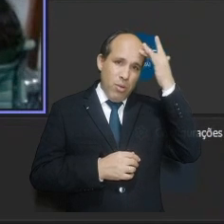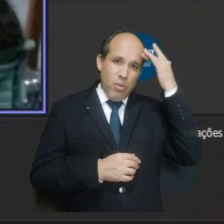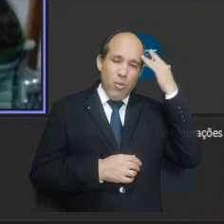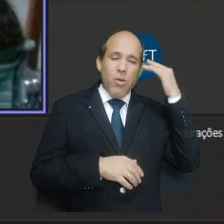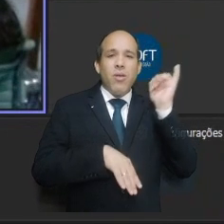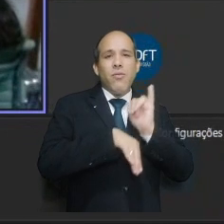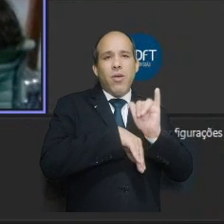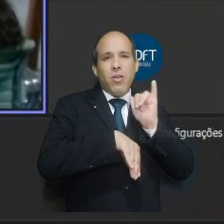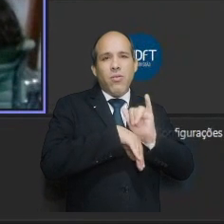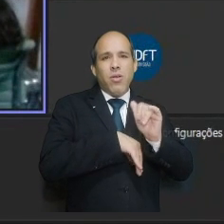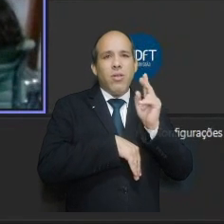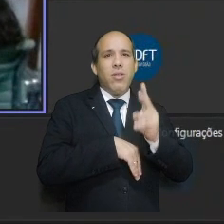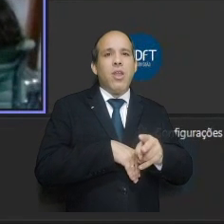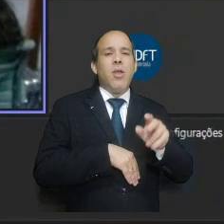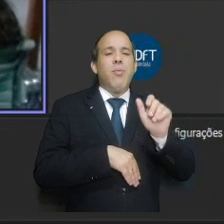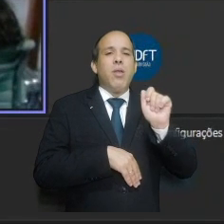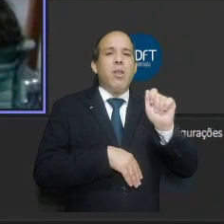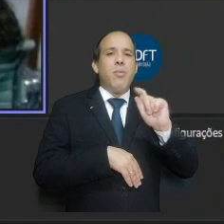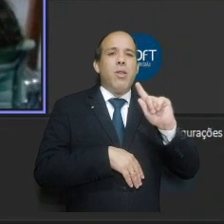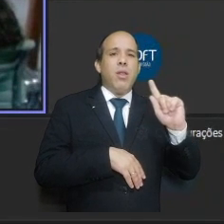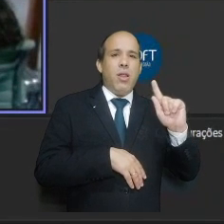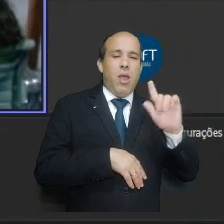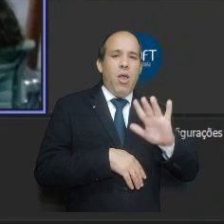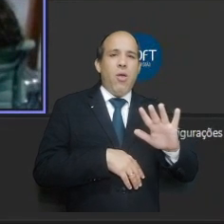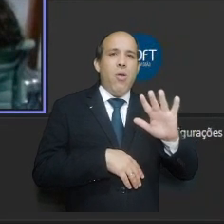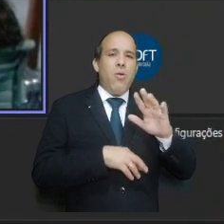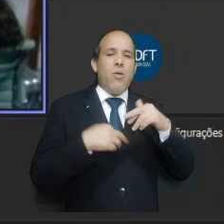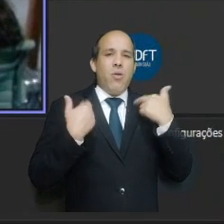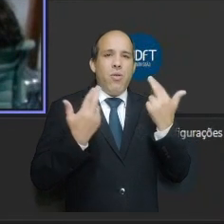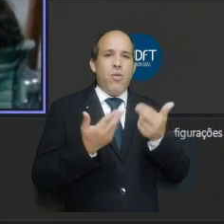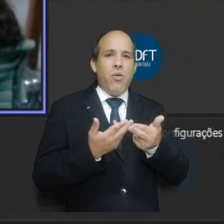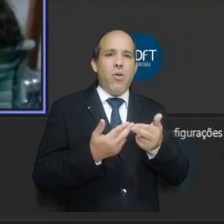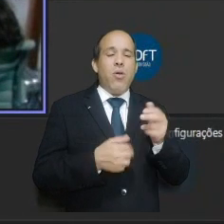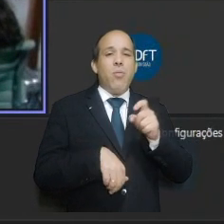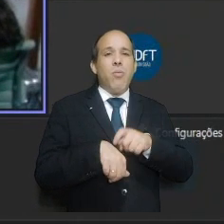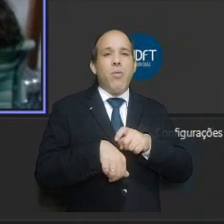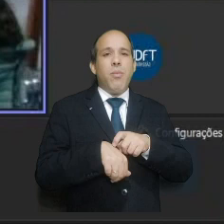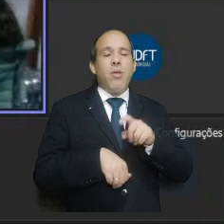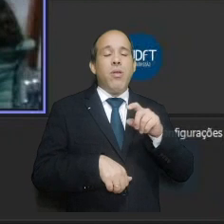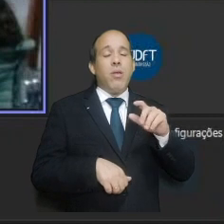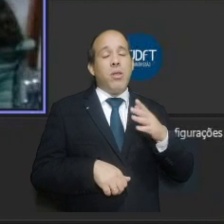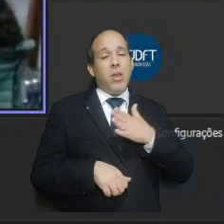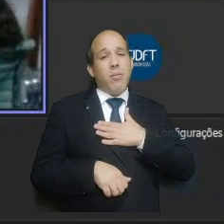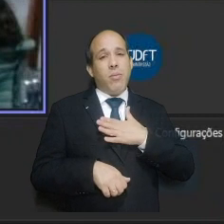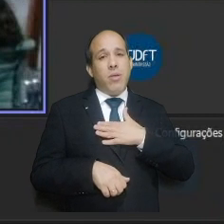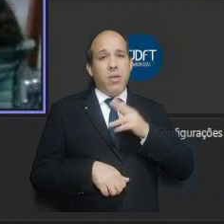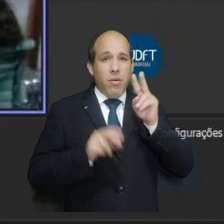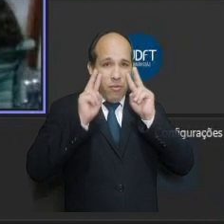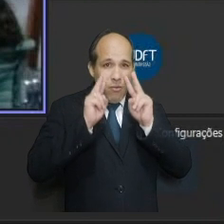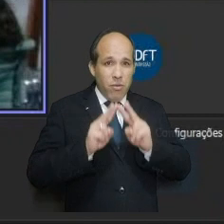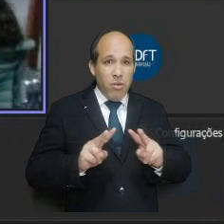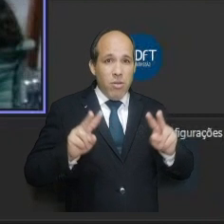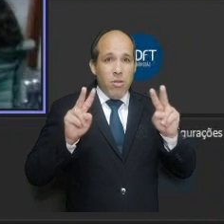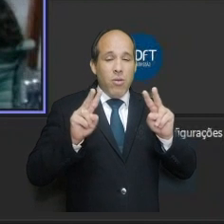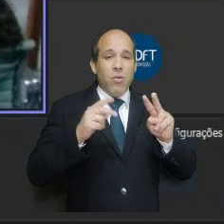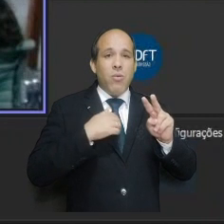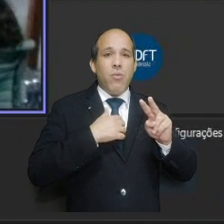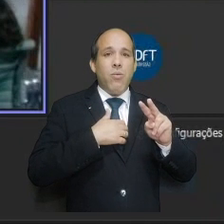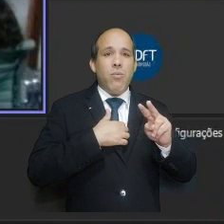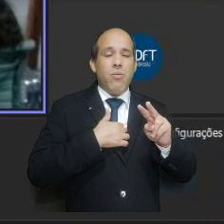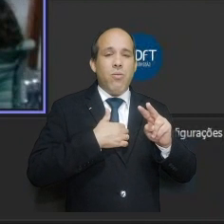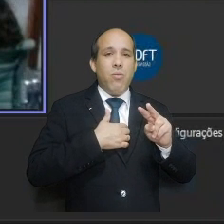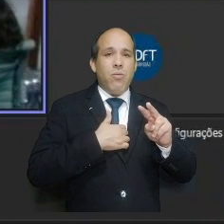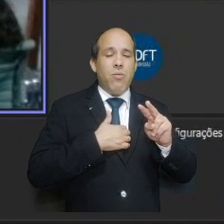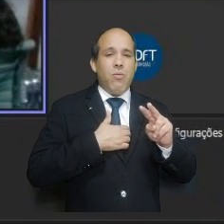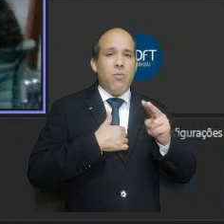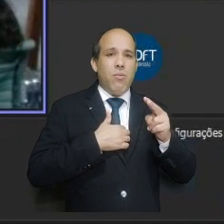sei muito bem que as pessoas costumam não comparecer às reuniões. E naquele momento seria até o caso, na minha visão, não